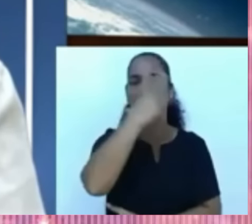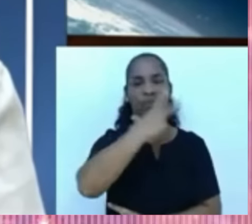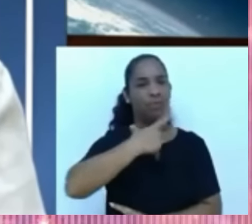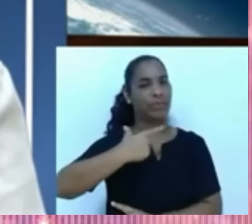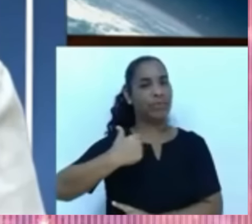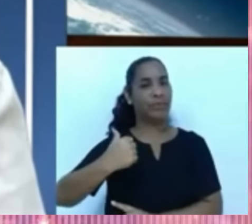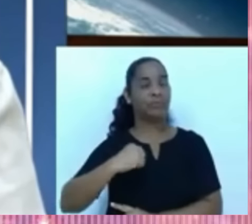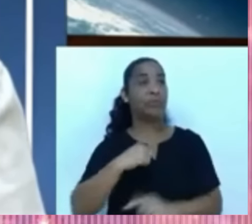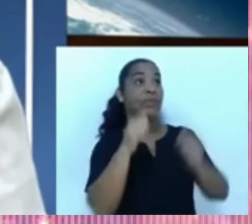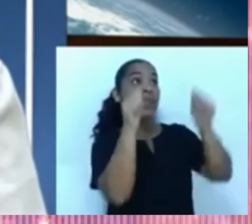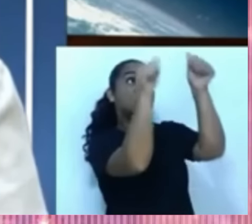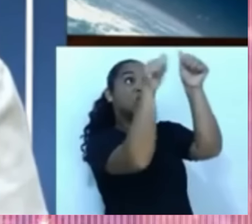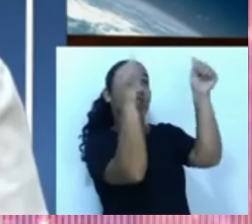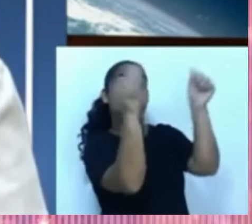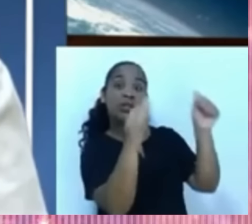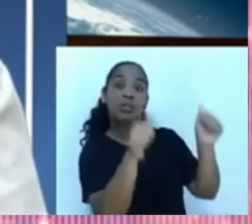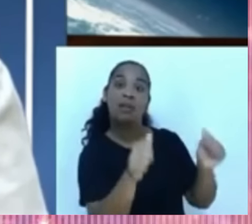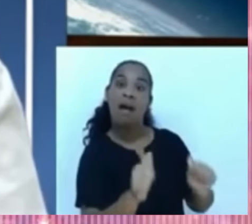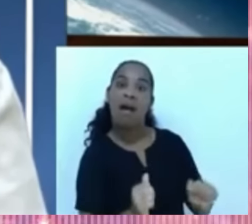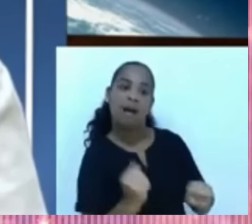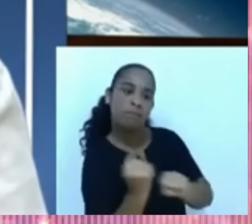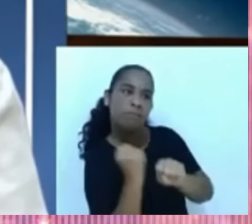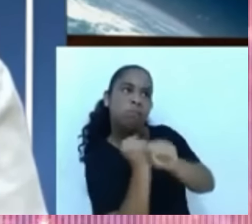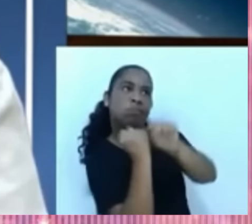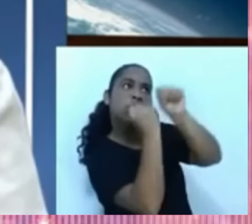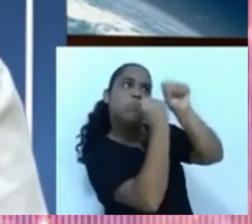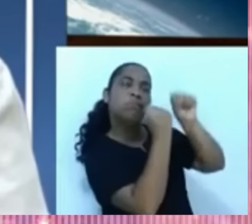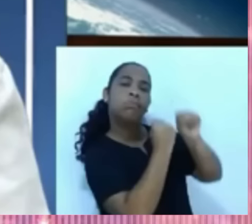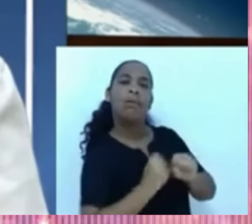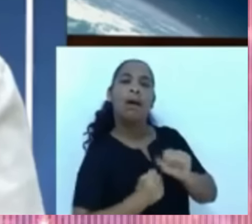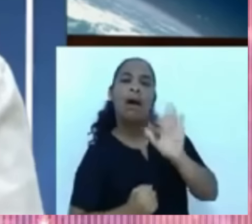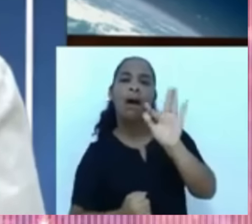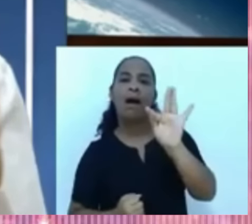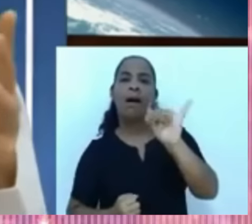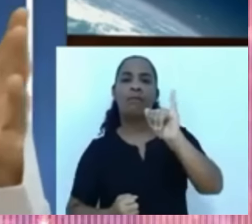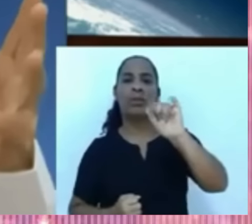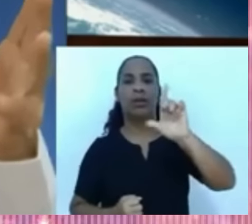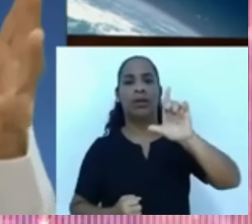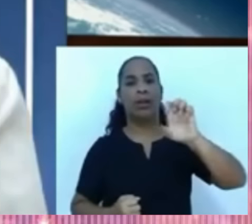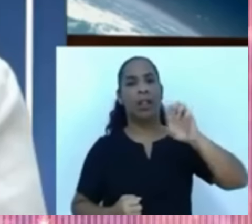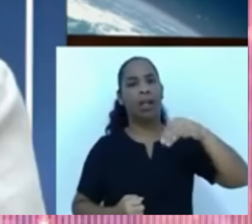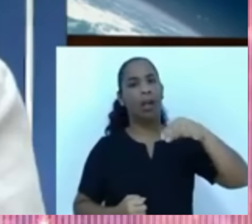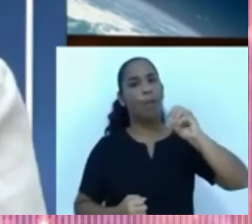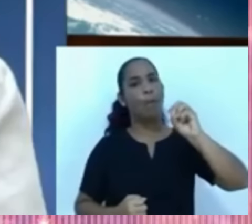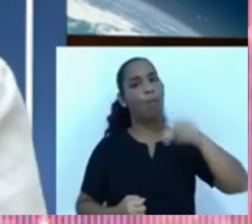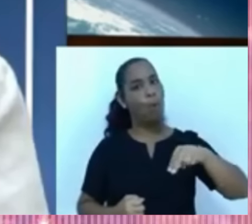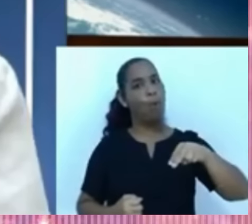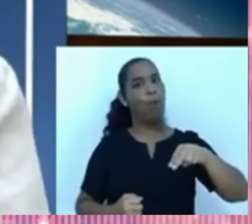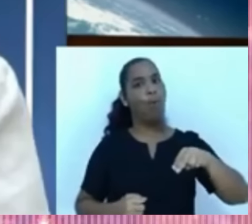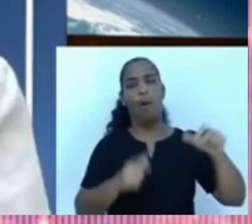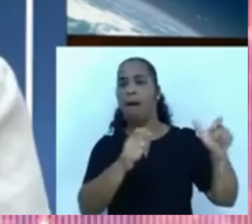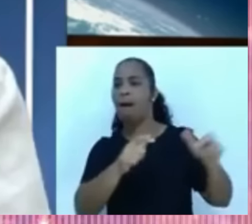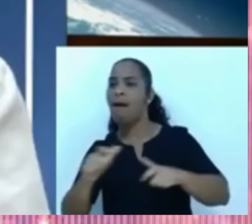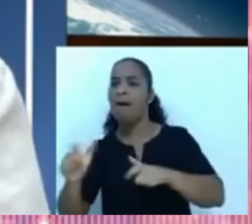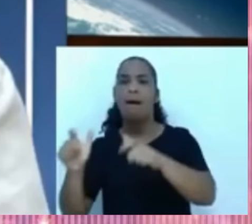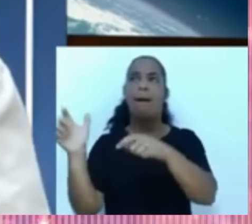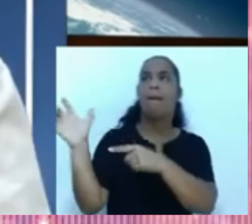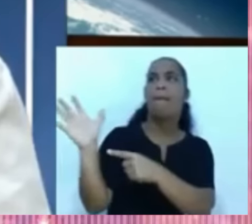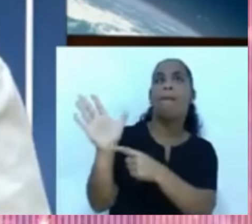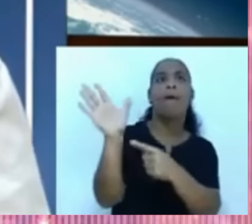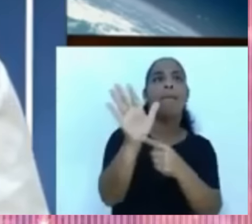estátuas de fias o pensamento de philemon estavam em toda parte mostrando que